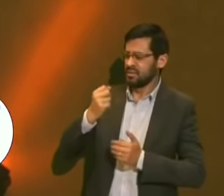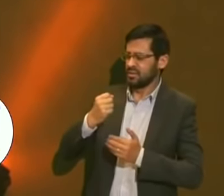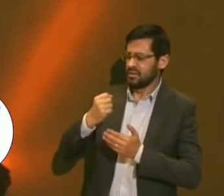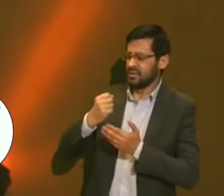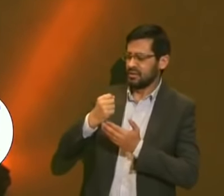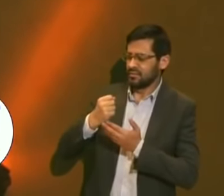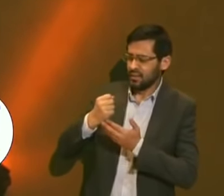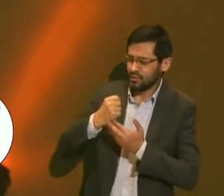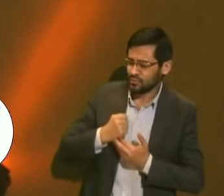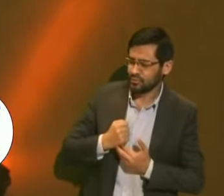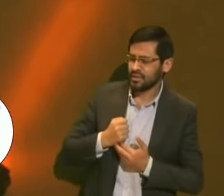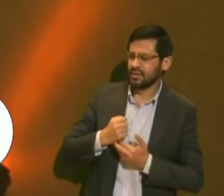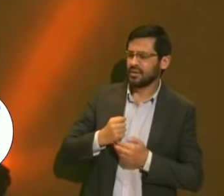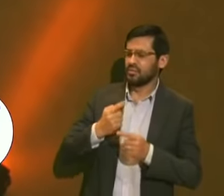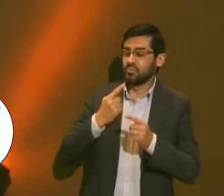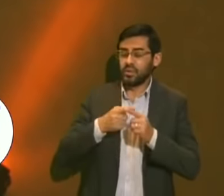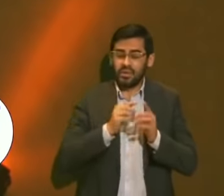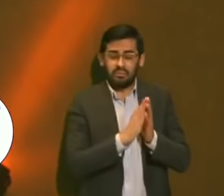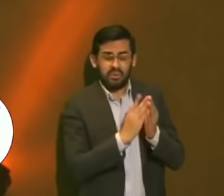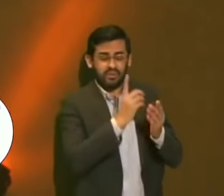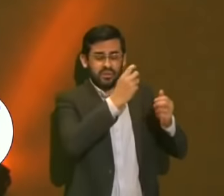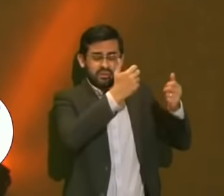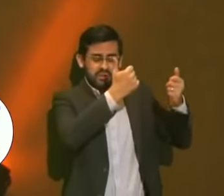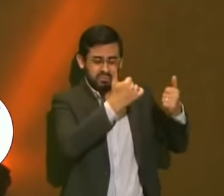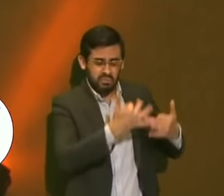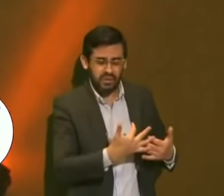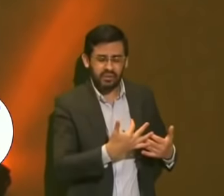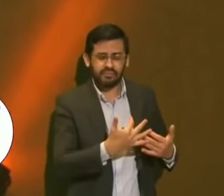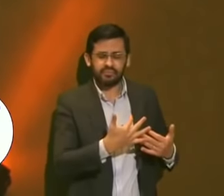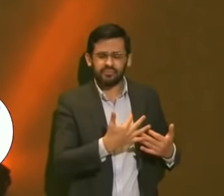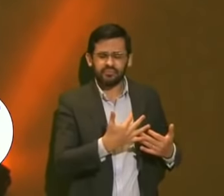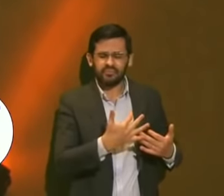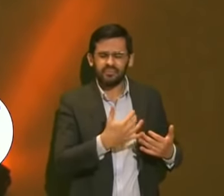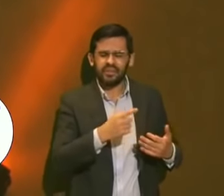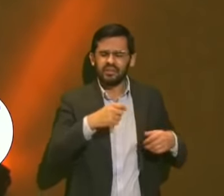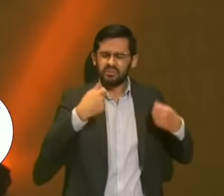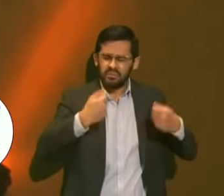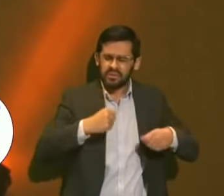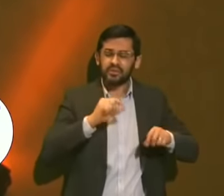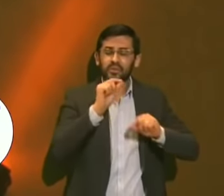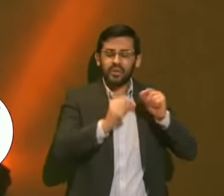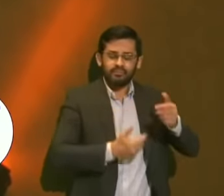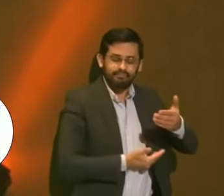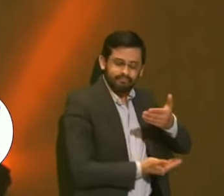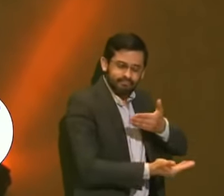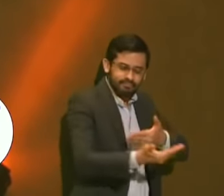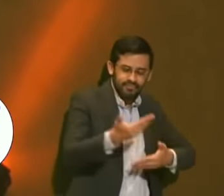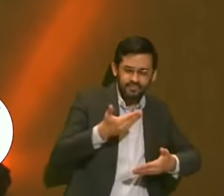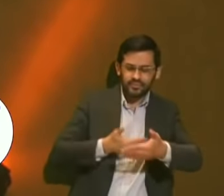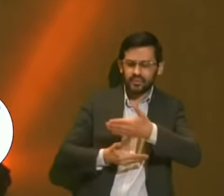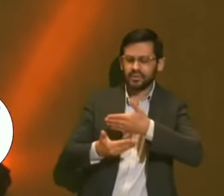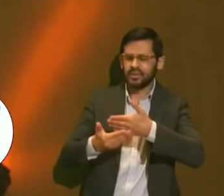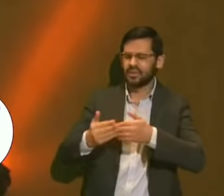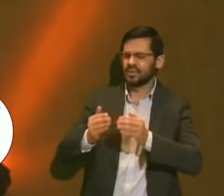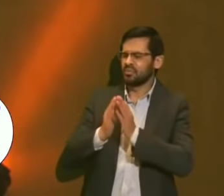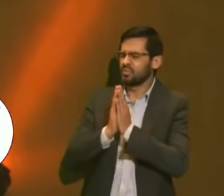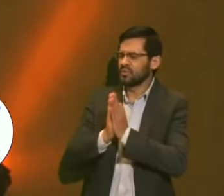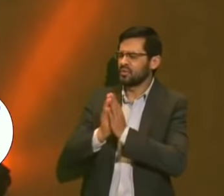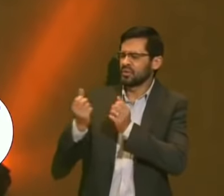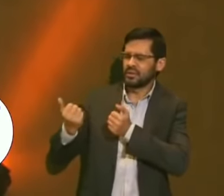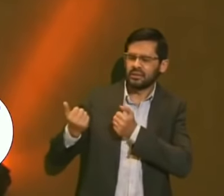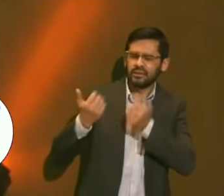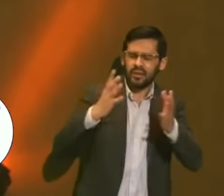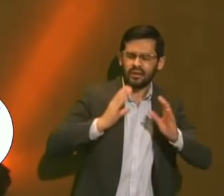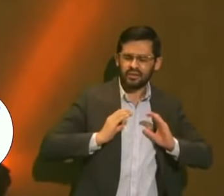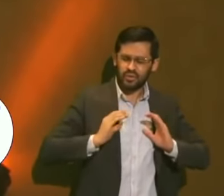tua palavra diz que essas coisas precisam, Senhor, de mutualidade. E eu quero te pedir, dá coragem,